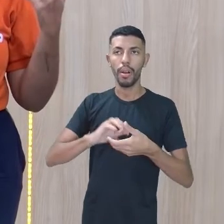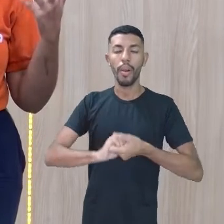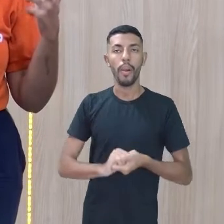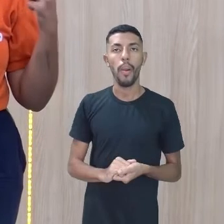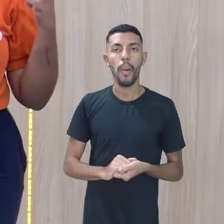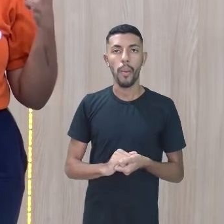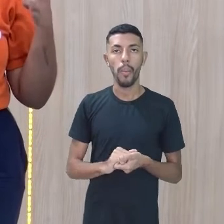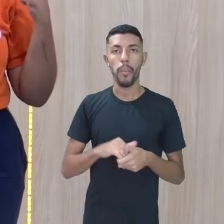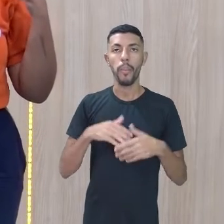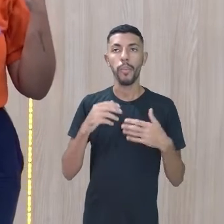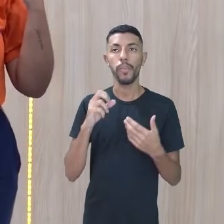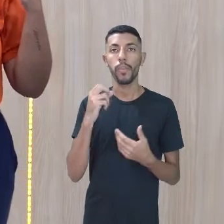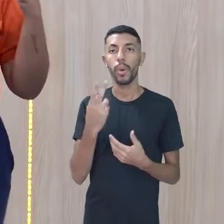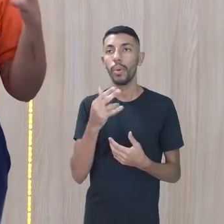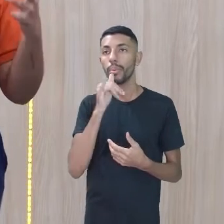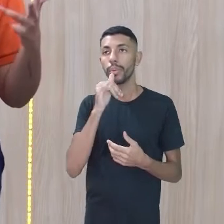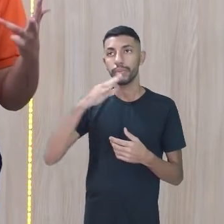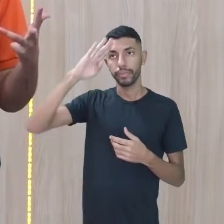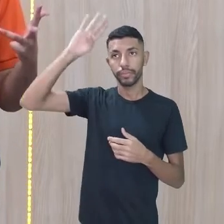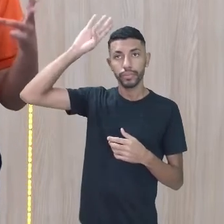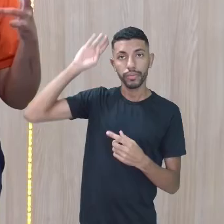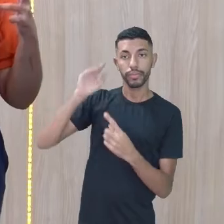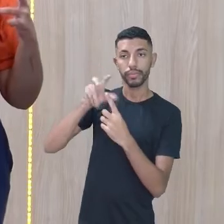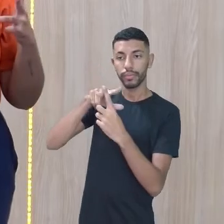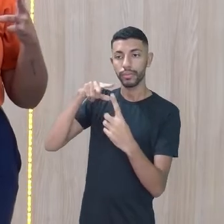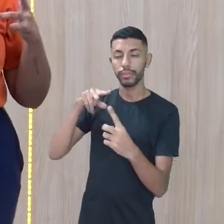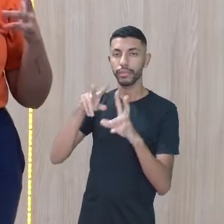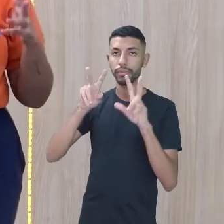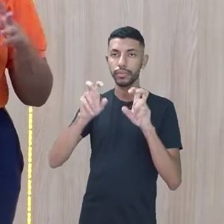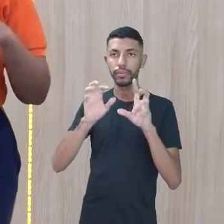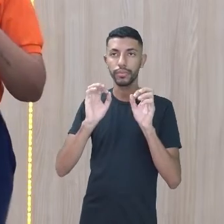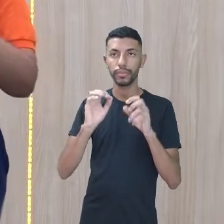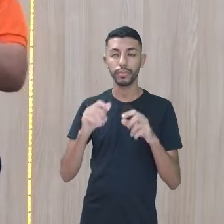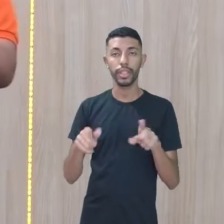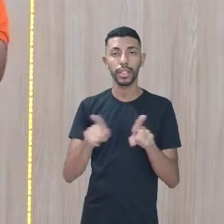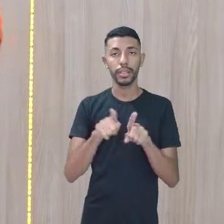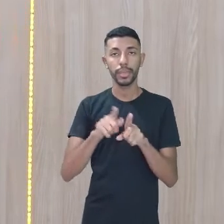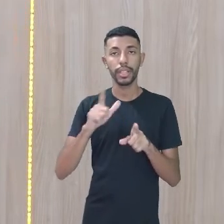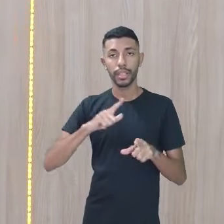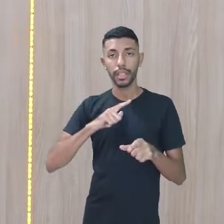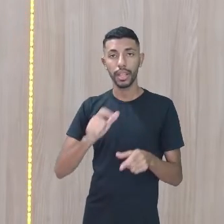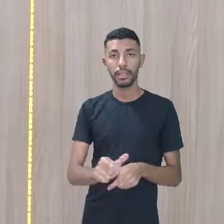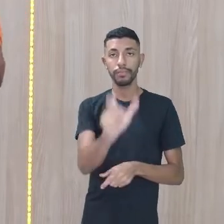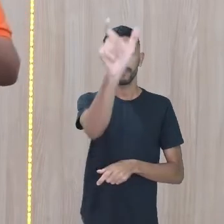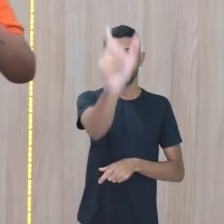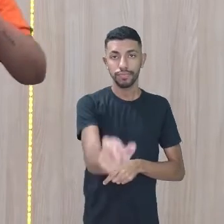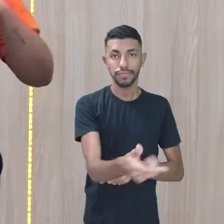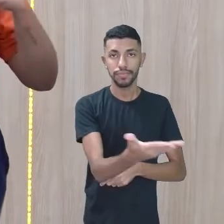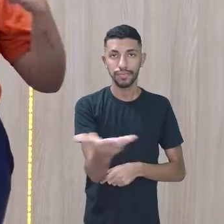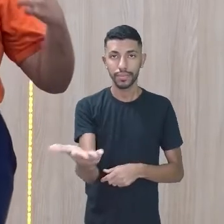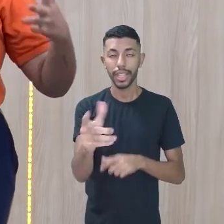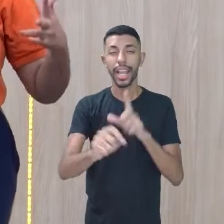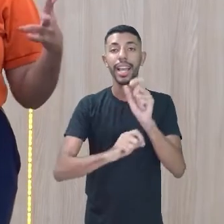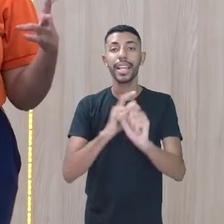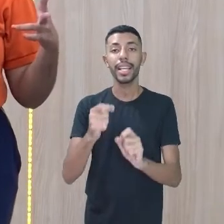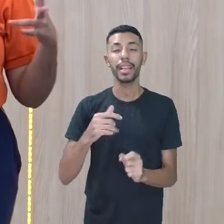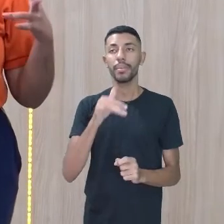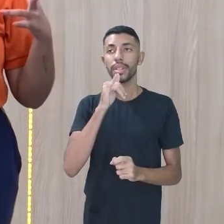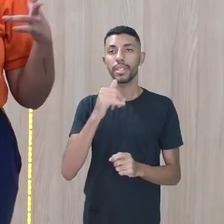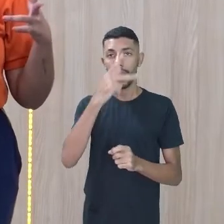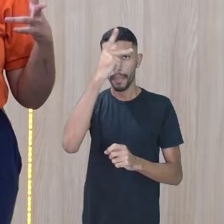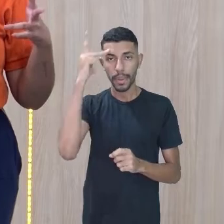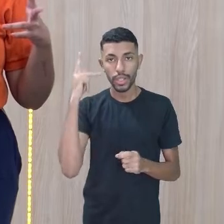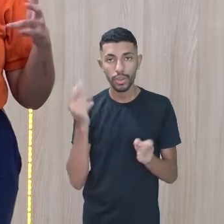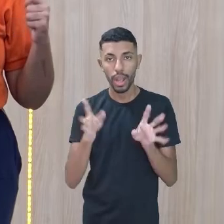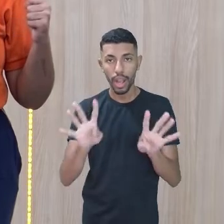uma autoridade, ou seja, do ponto de vista acadêmico sobre o assunto. E a gente tem os receptores, que são o público que está